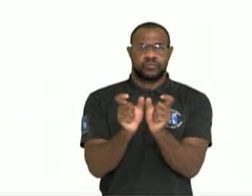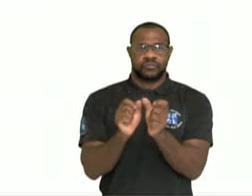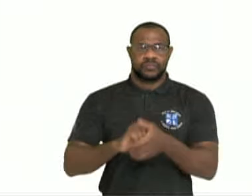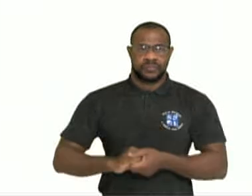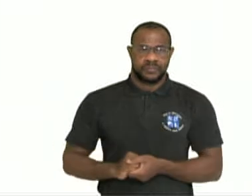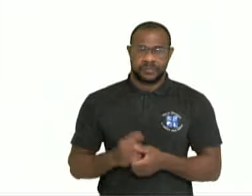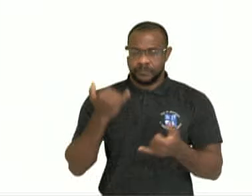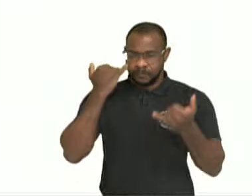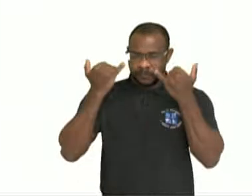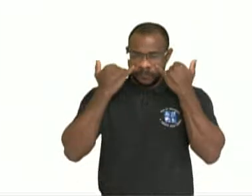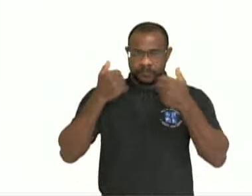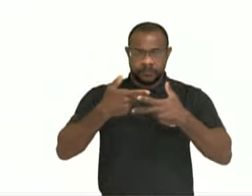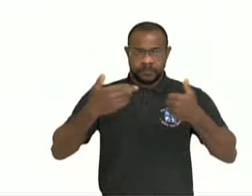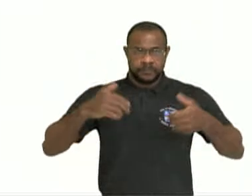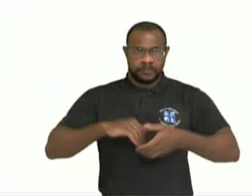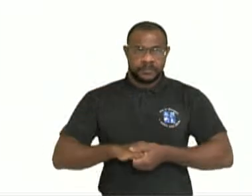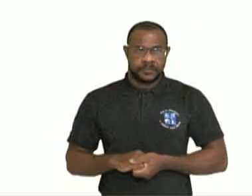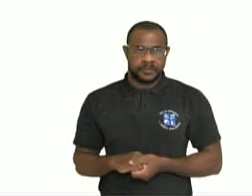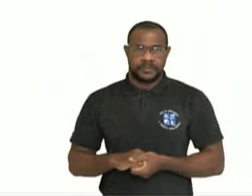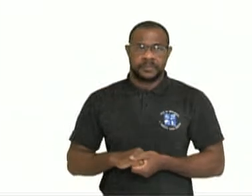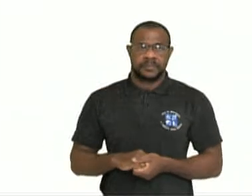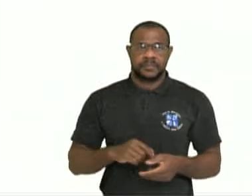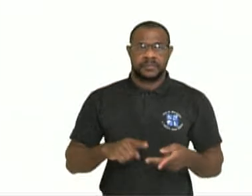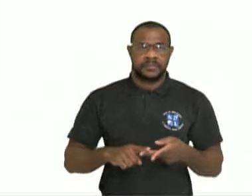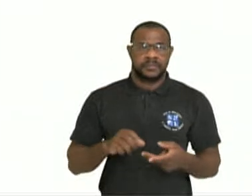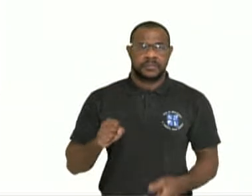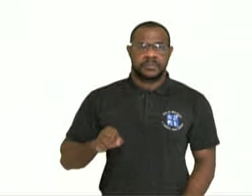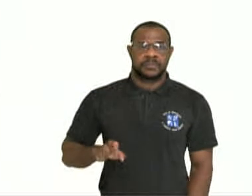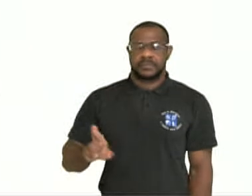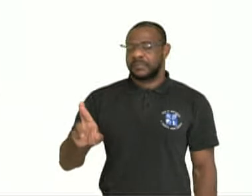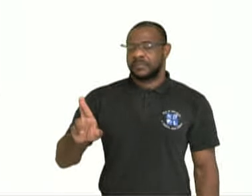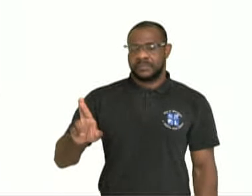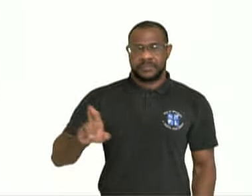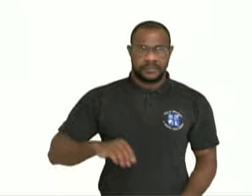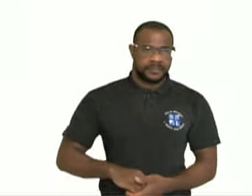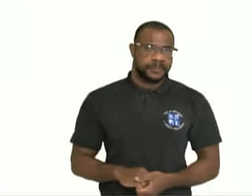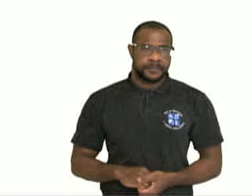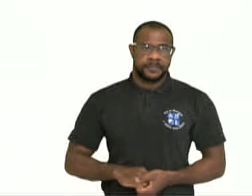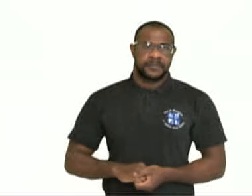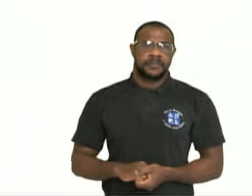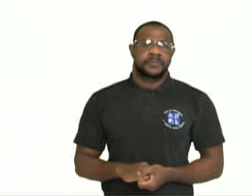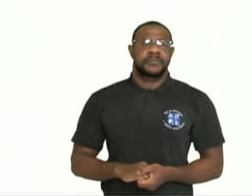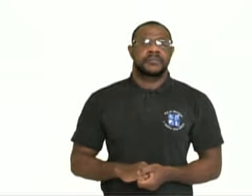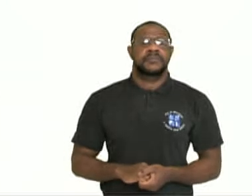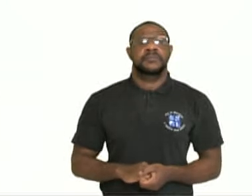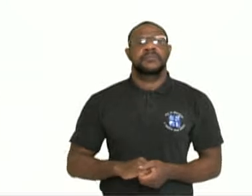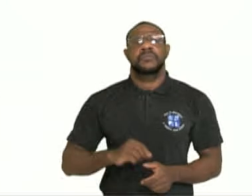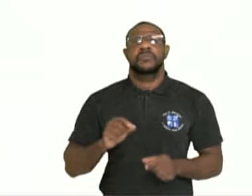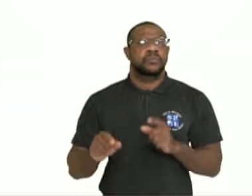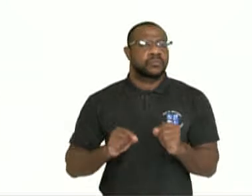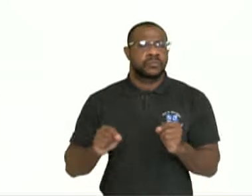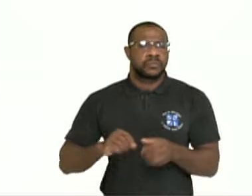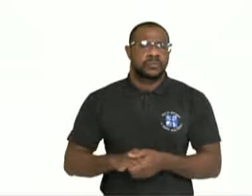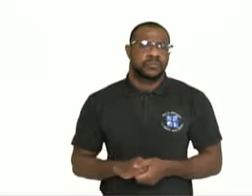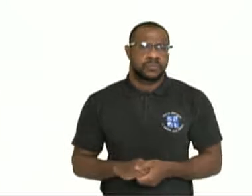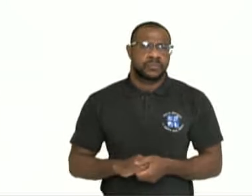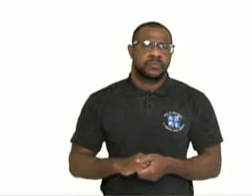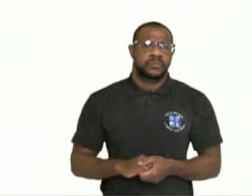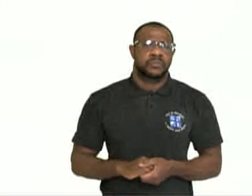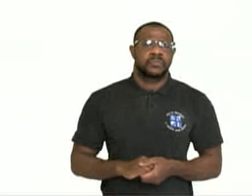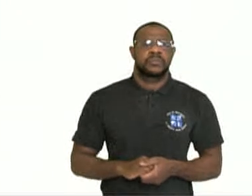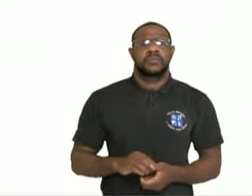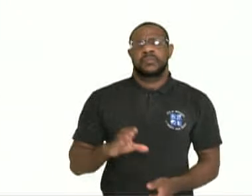primeira informação, e comencemos a ser. O que são conjunções?